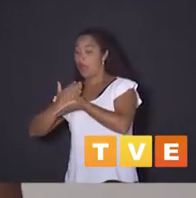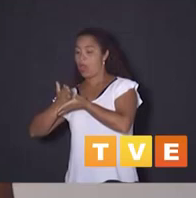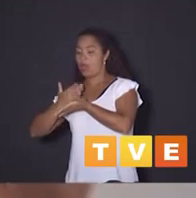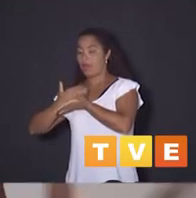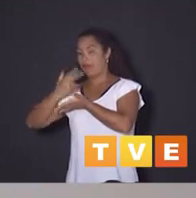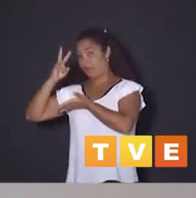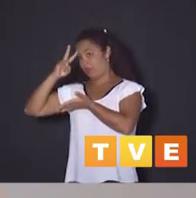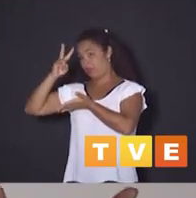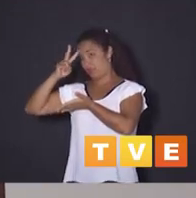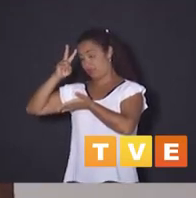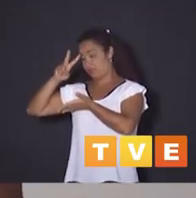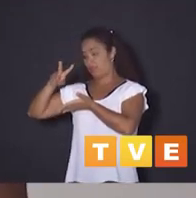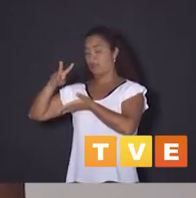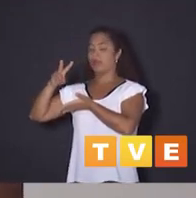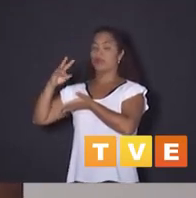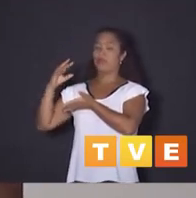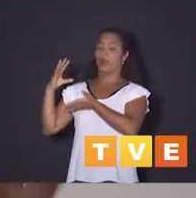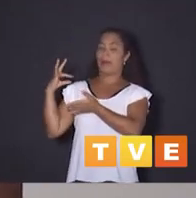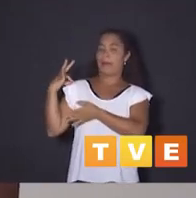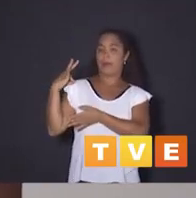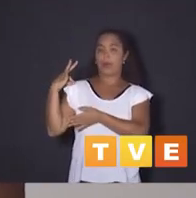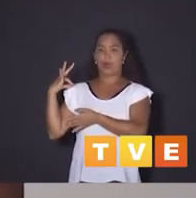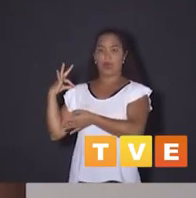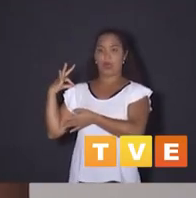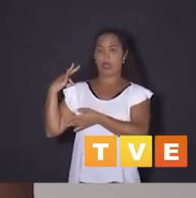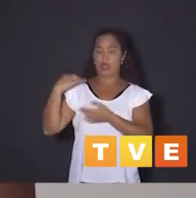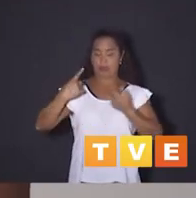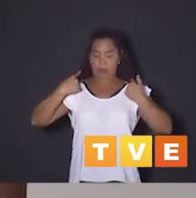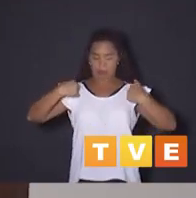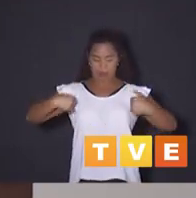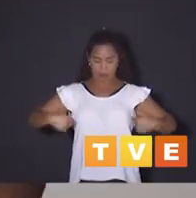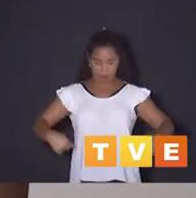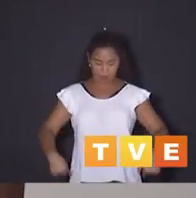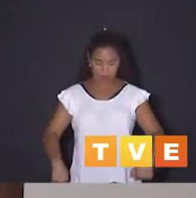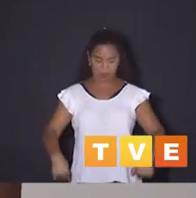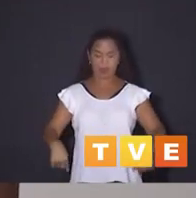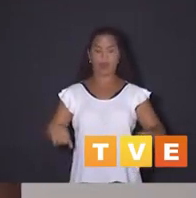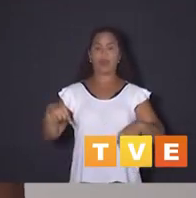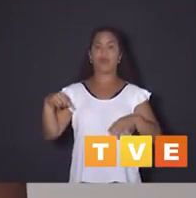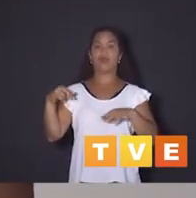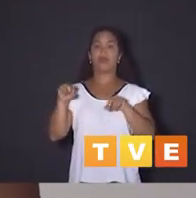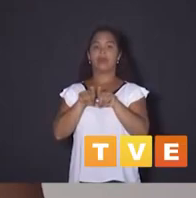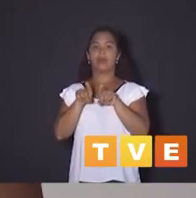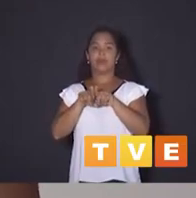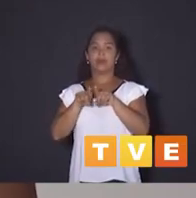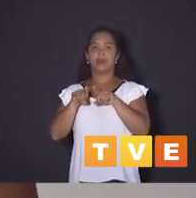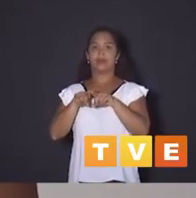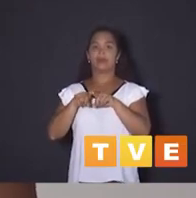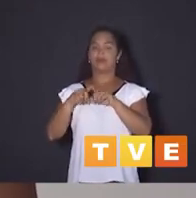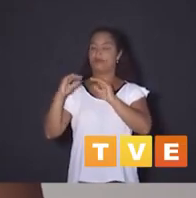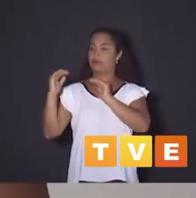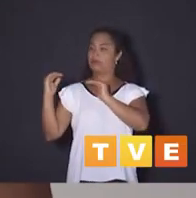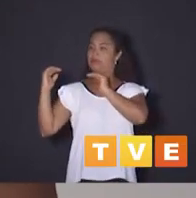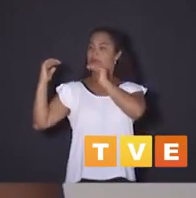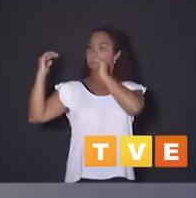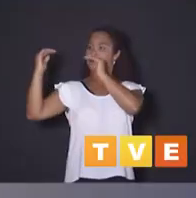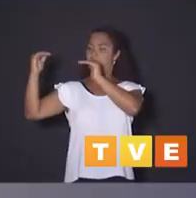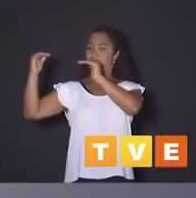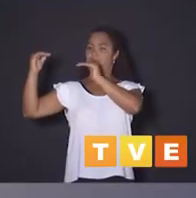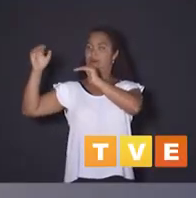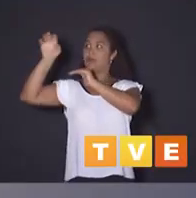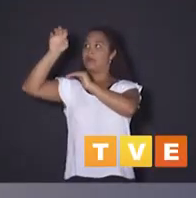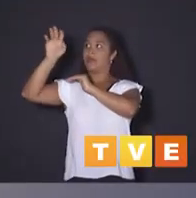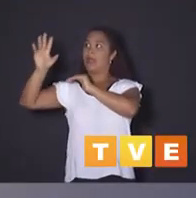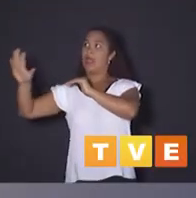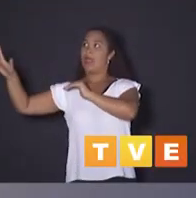quase que exclusivamente o comportamento vai cimentar nem os gostos e estéticos de uma corte européia branca é o